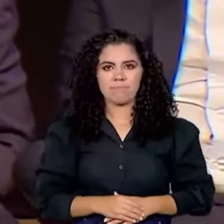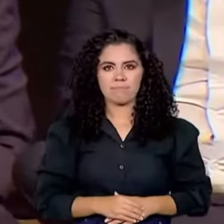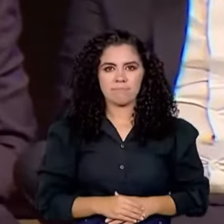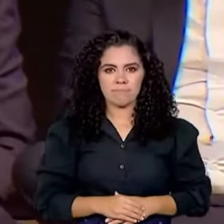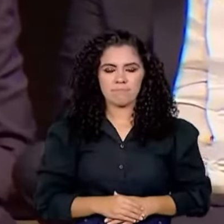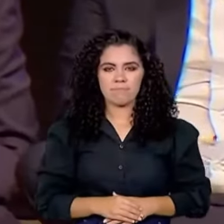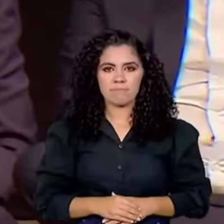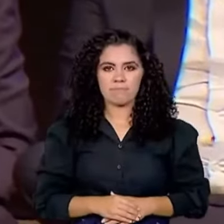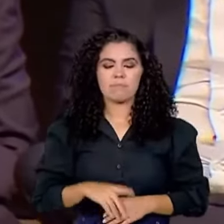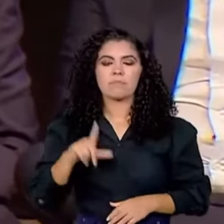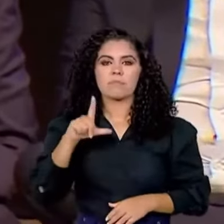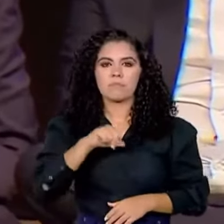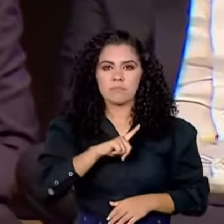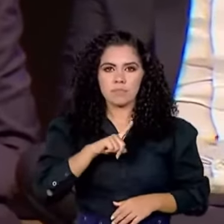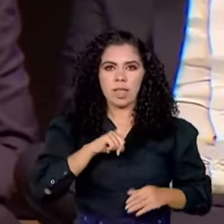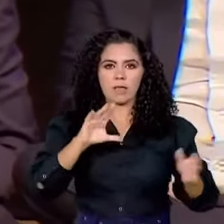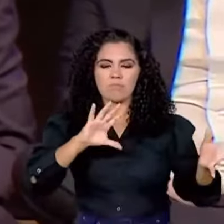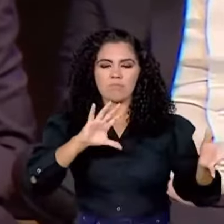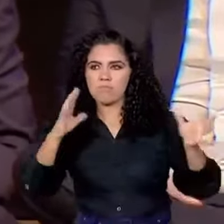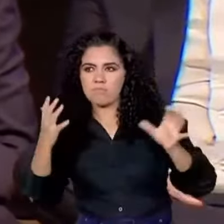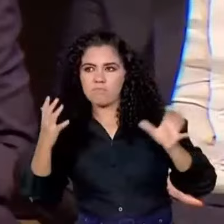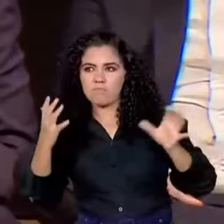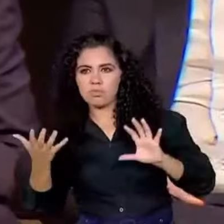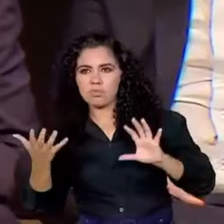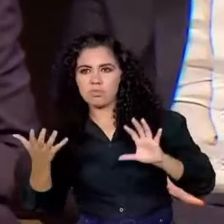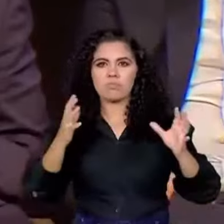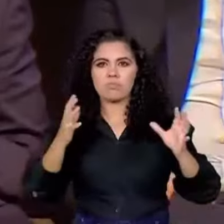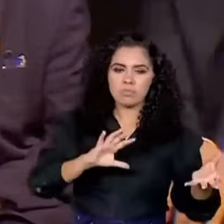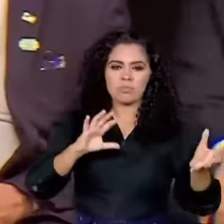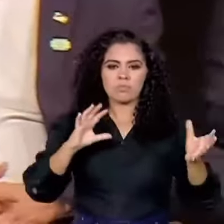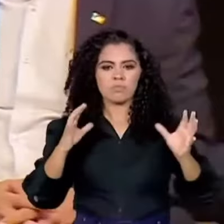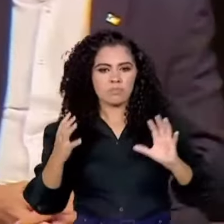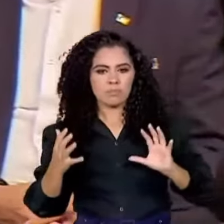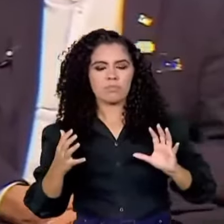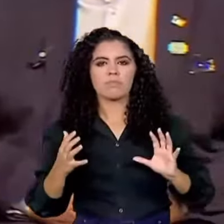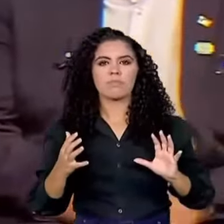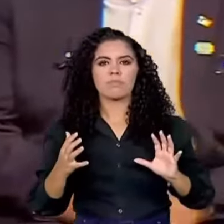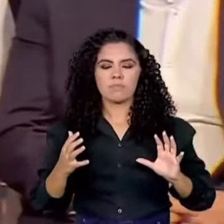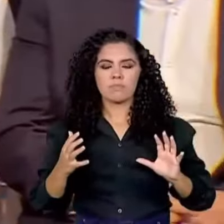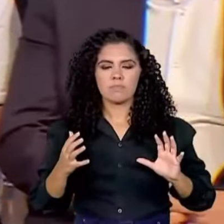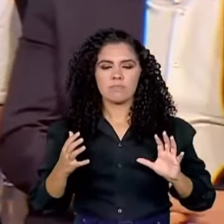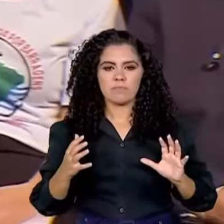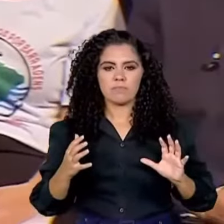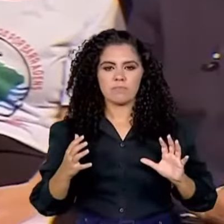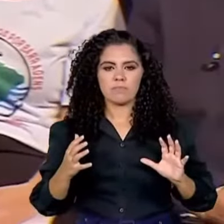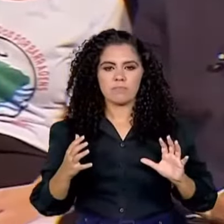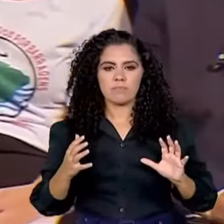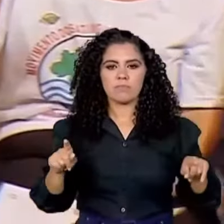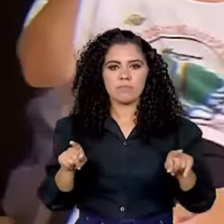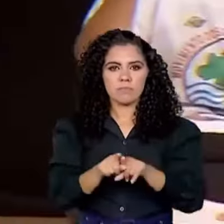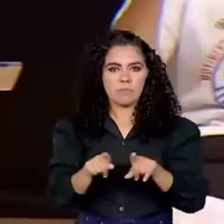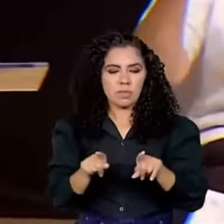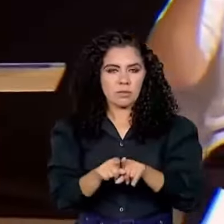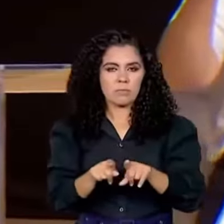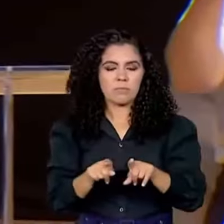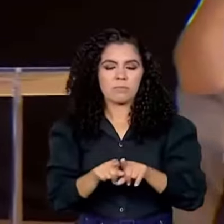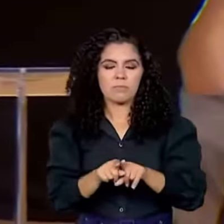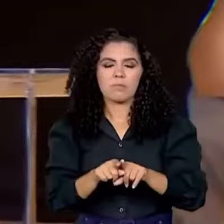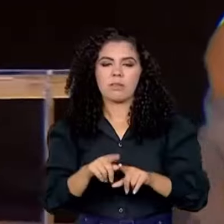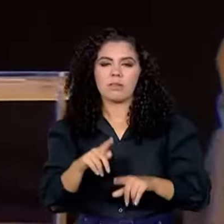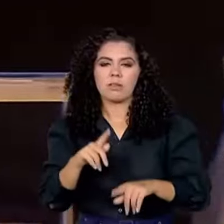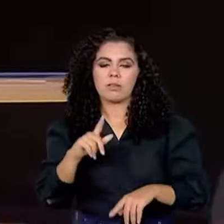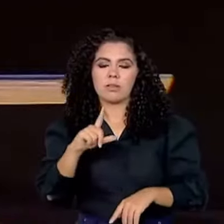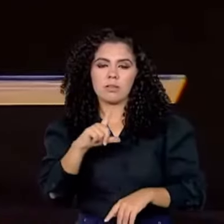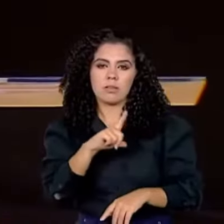Há mudanças de comportamento das intempéries.